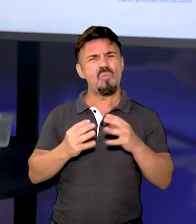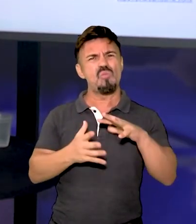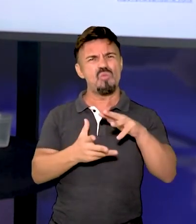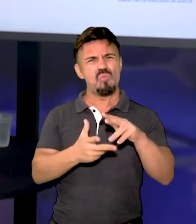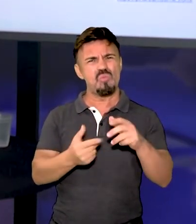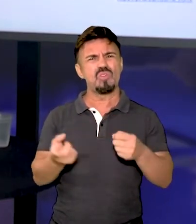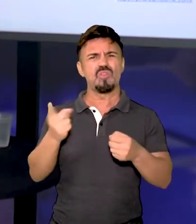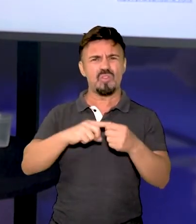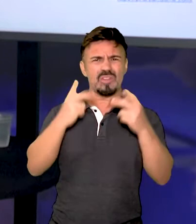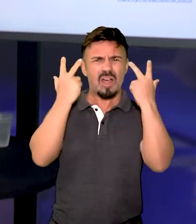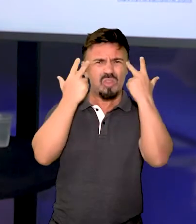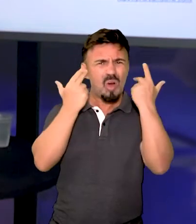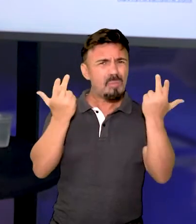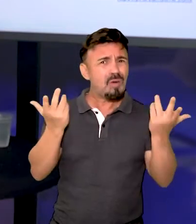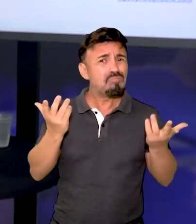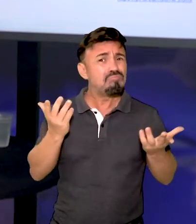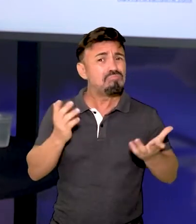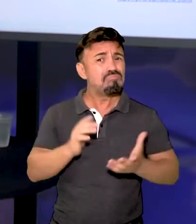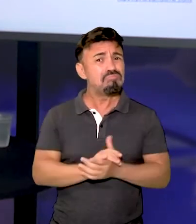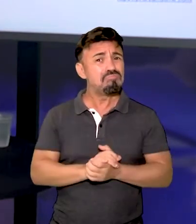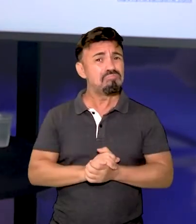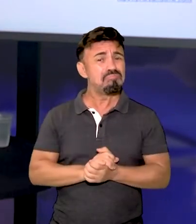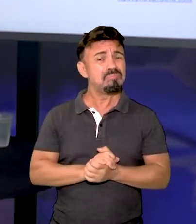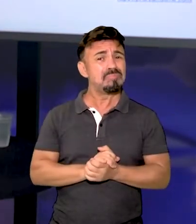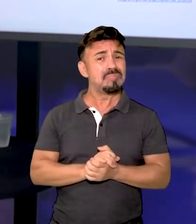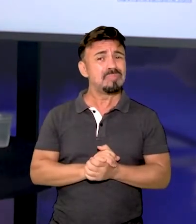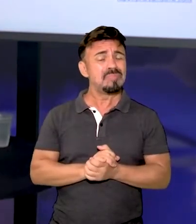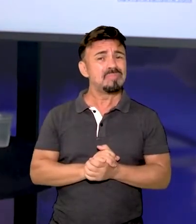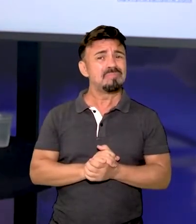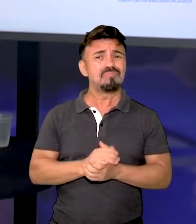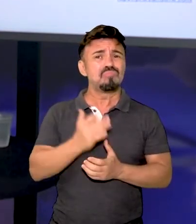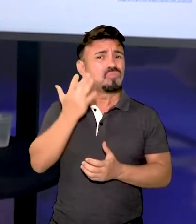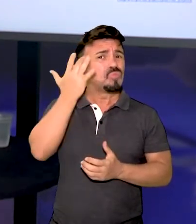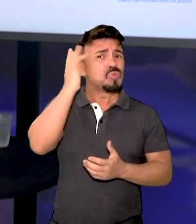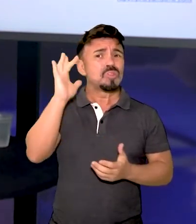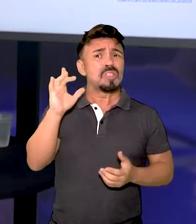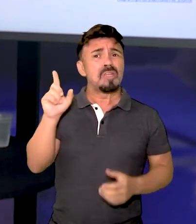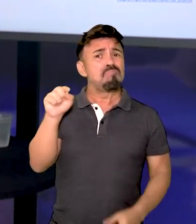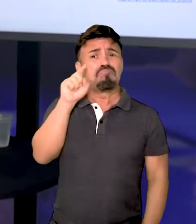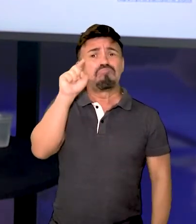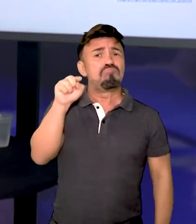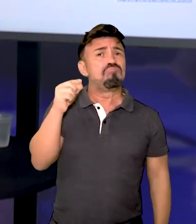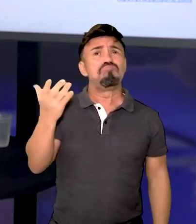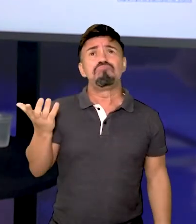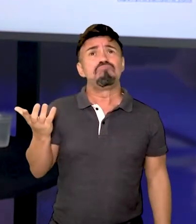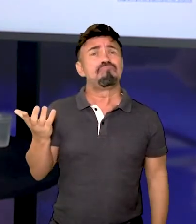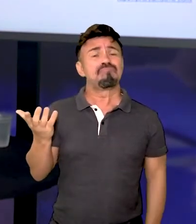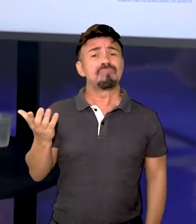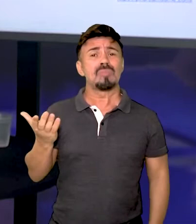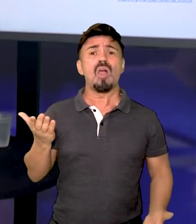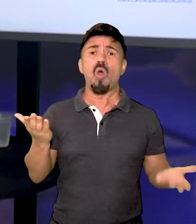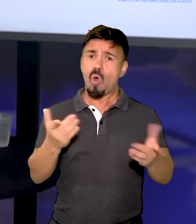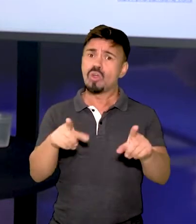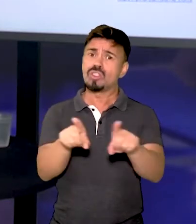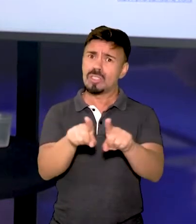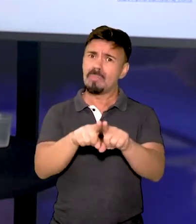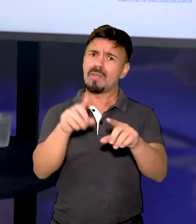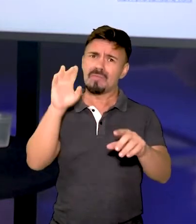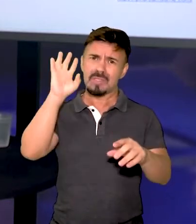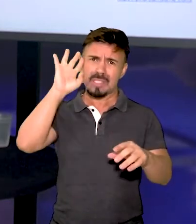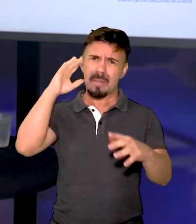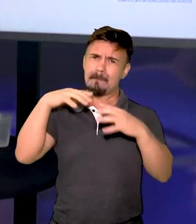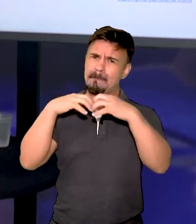até disse que talvez nem voltaria. Ficou assim sem saber. É o que nós também pensamos hoje. Você pensa